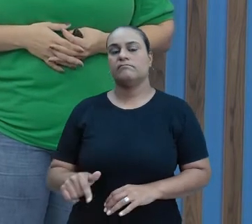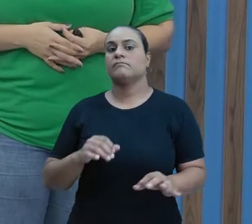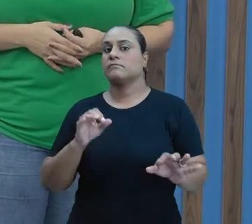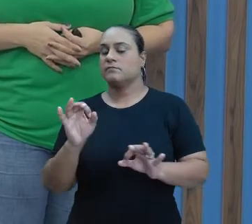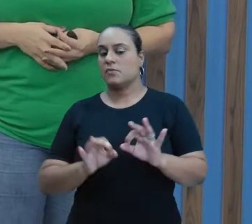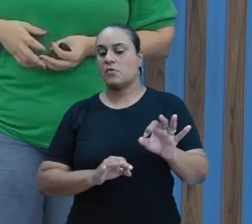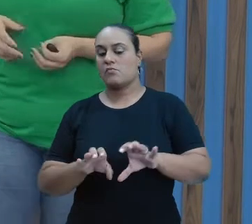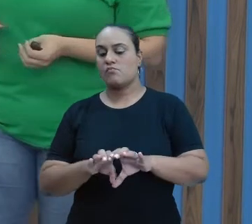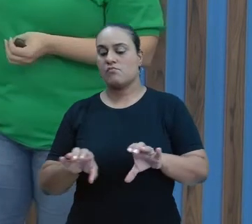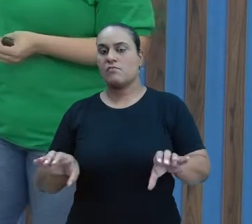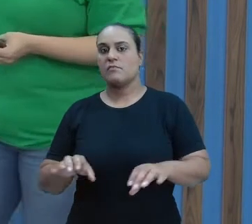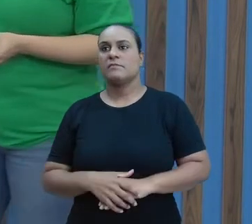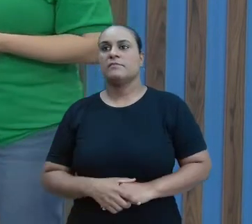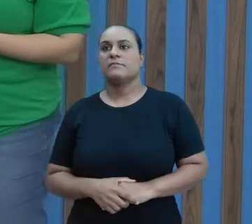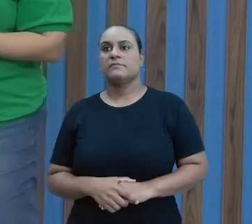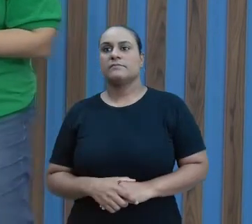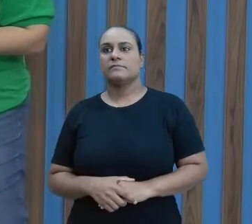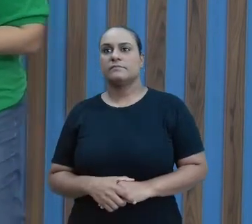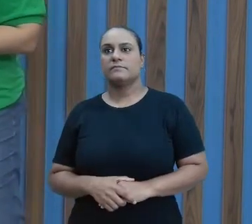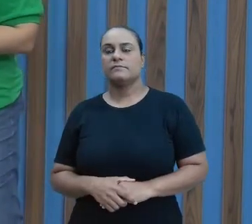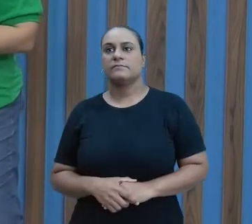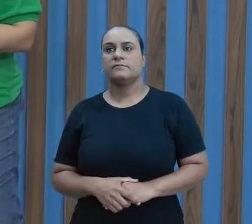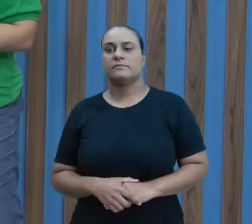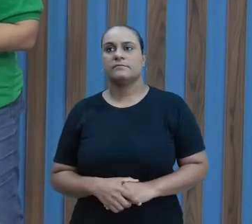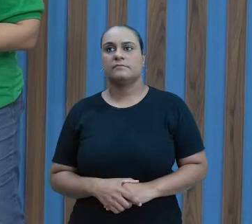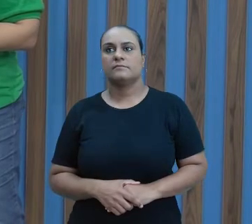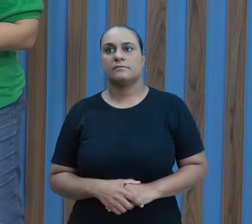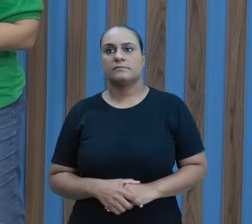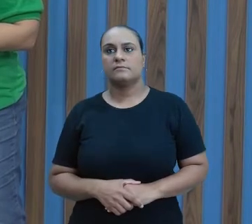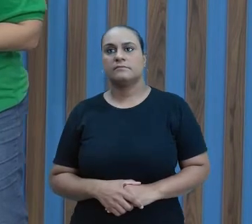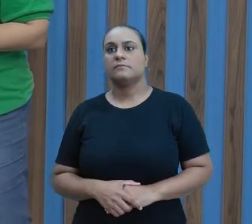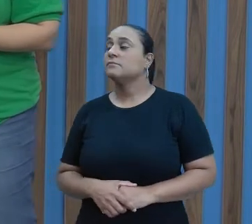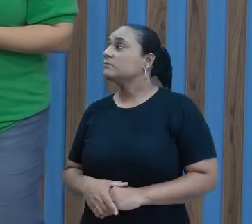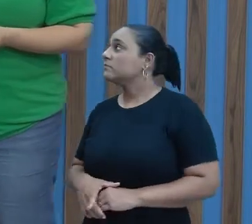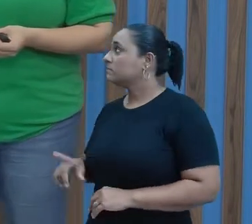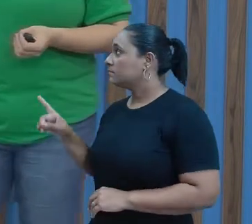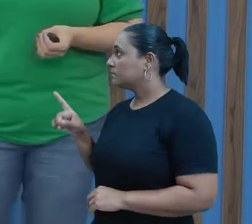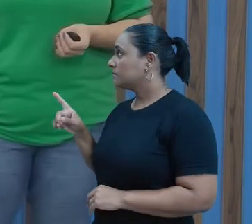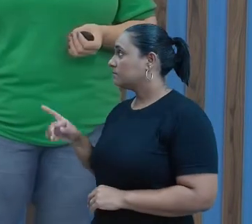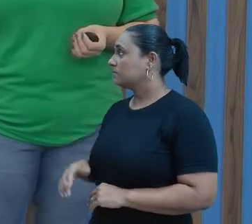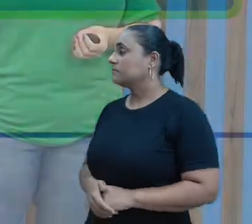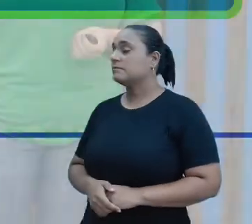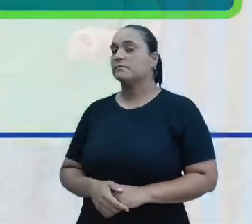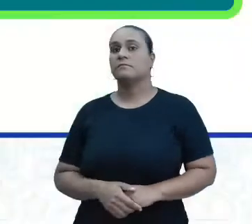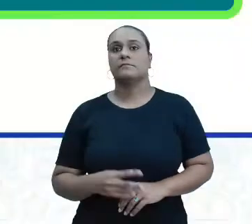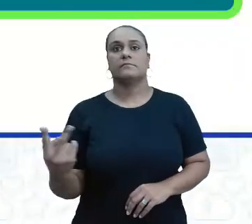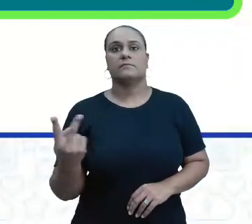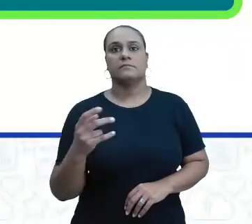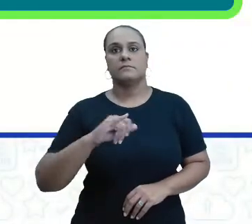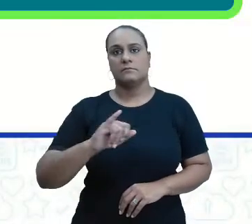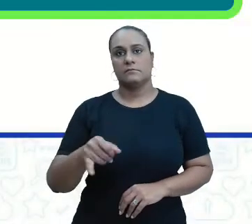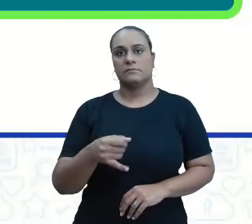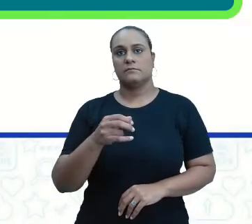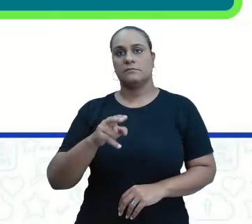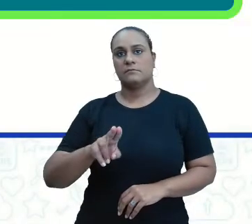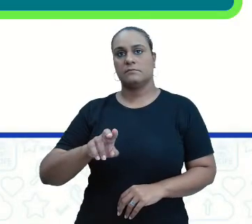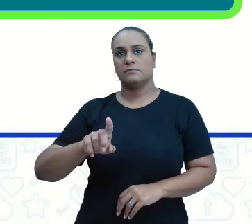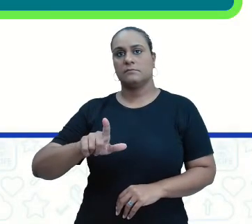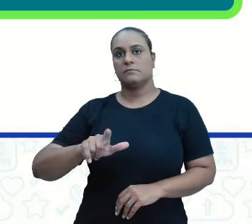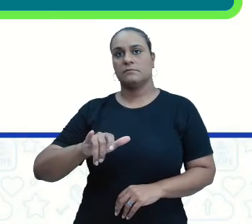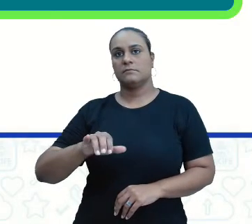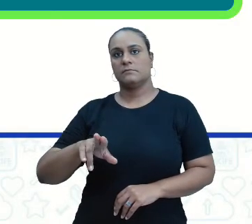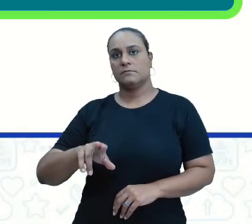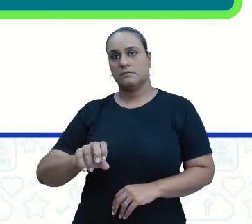organização, tá certo? Então, ó, esses dois aí, ó, o Július, né, e também o